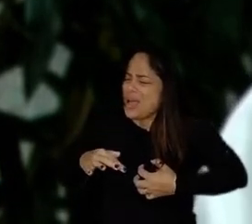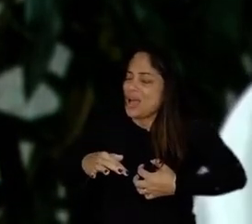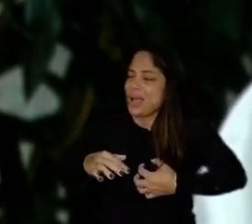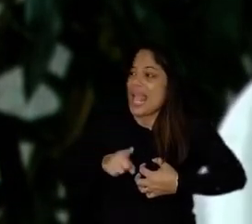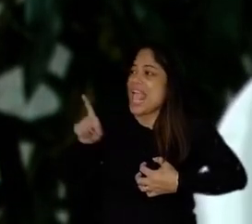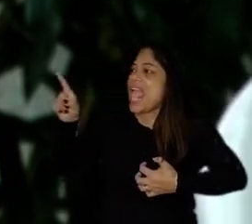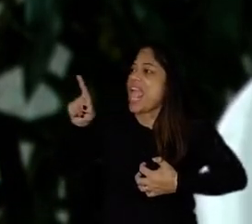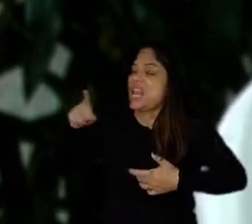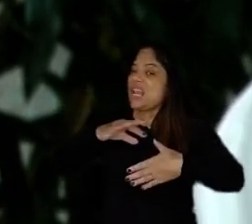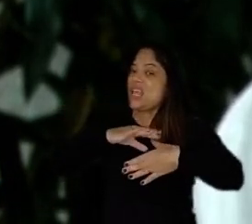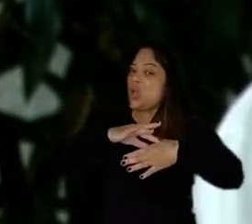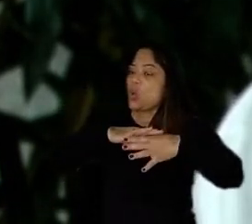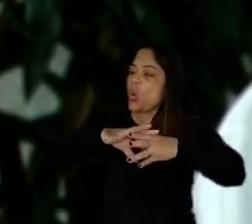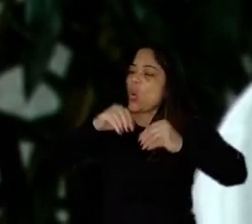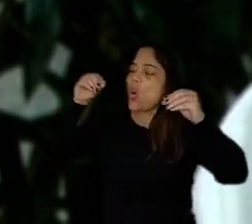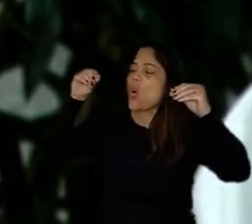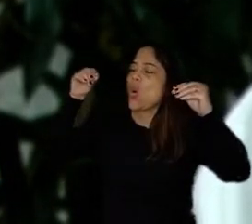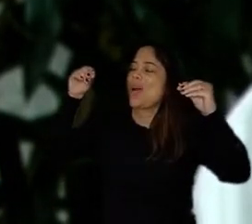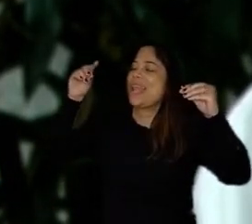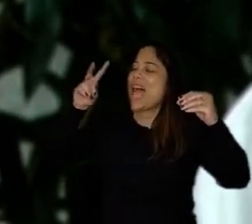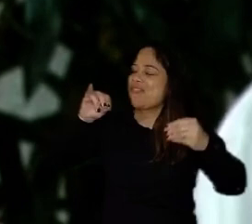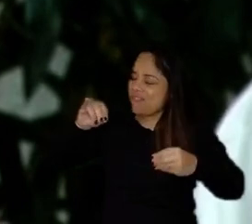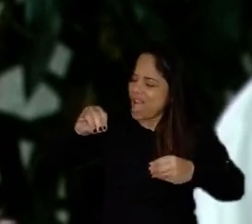Ele quer curar você.